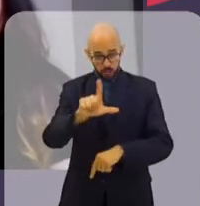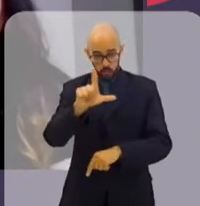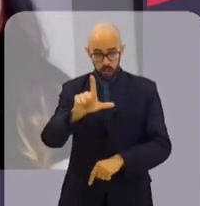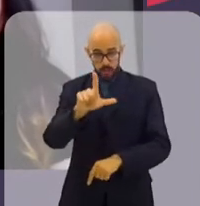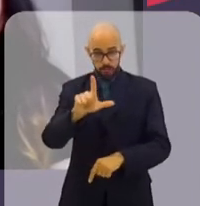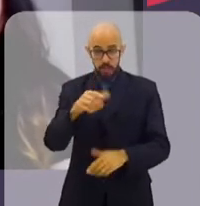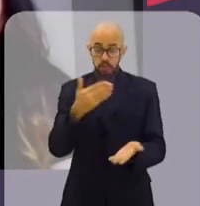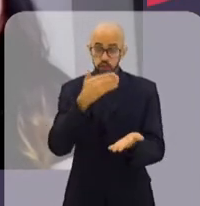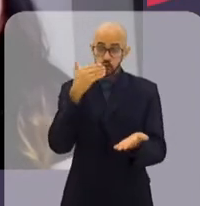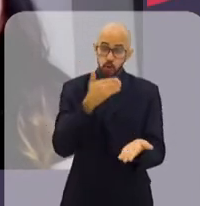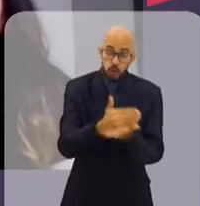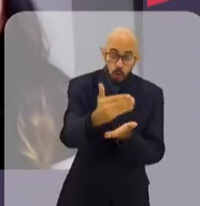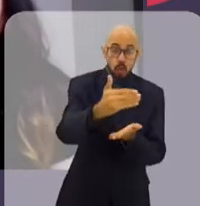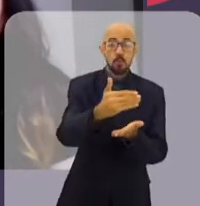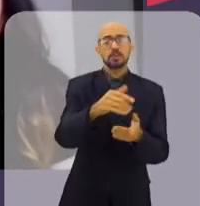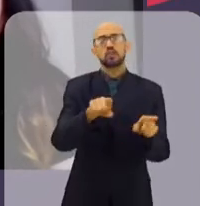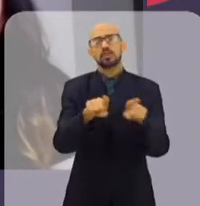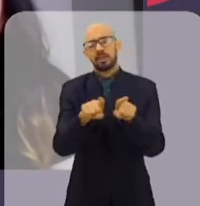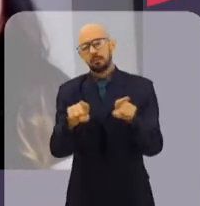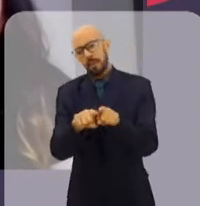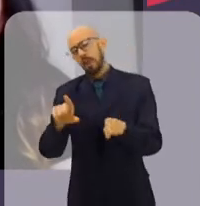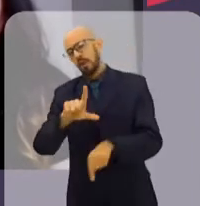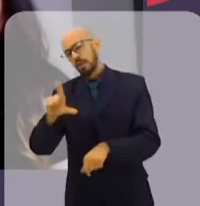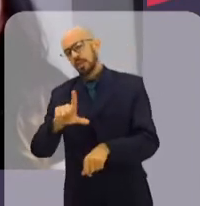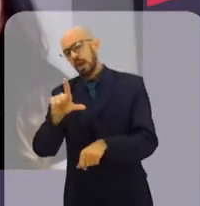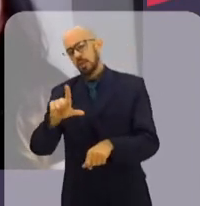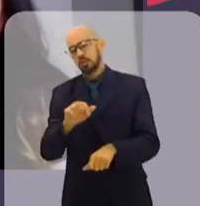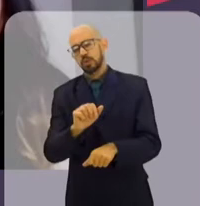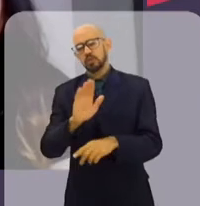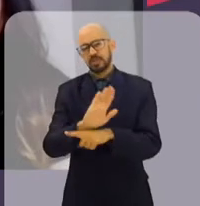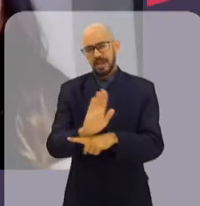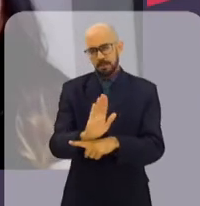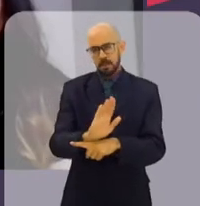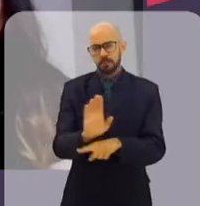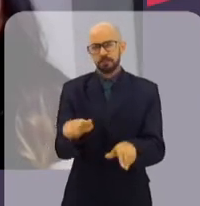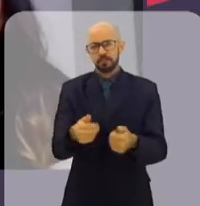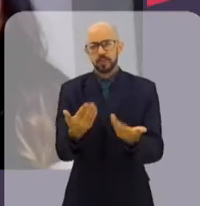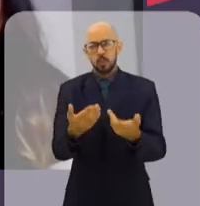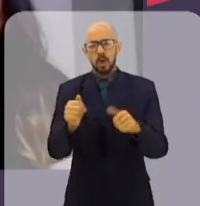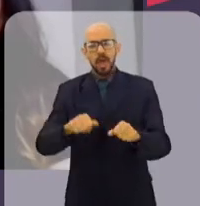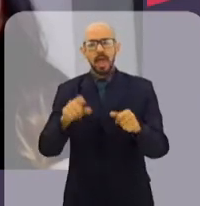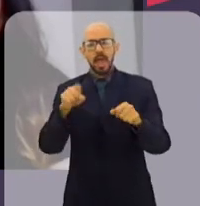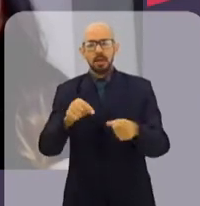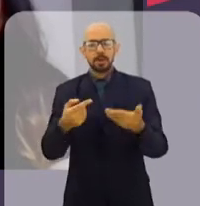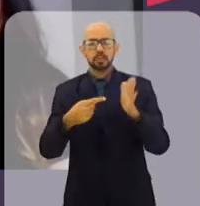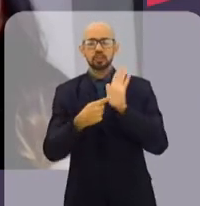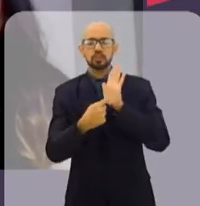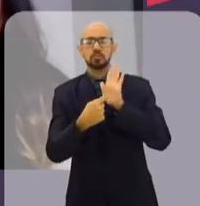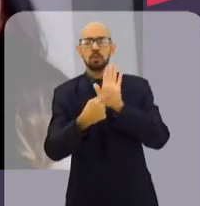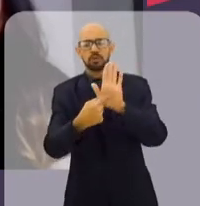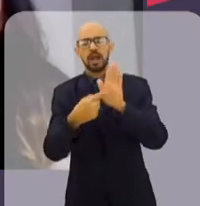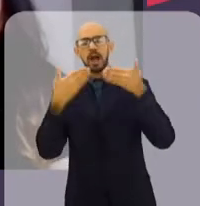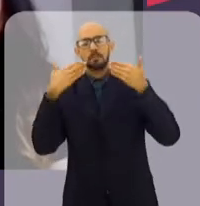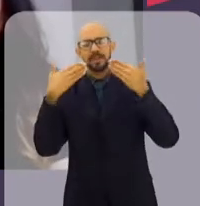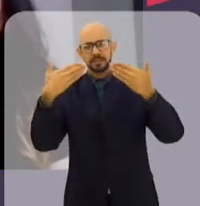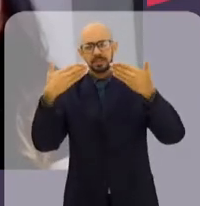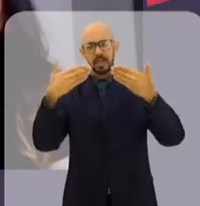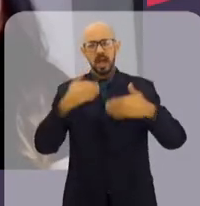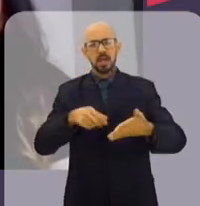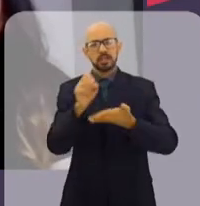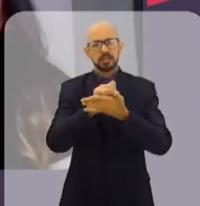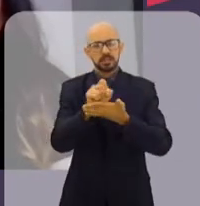A nossa intenção com o projeto é dar visibilidade a produtores, a